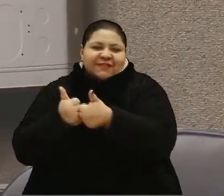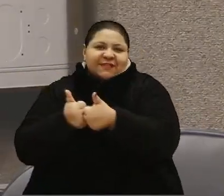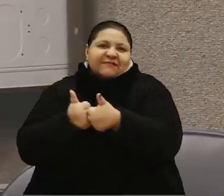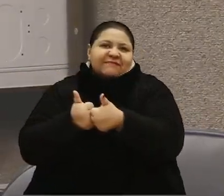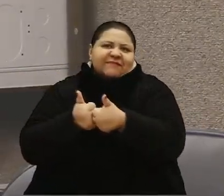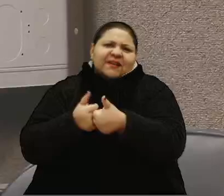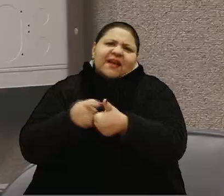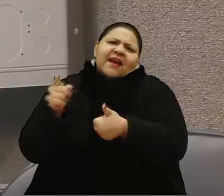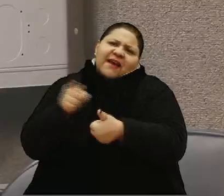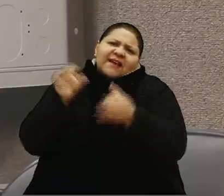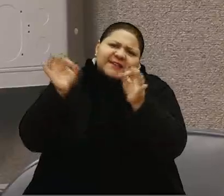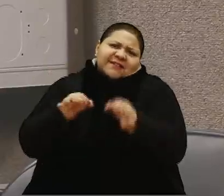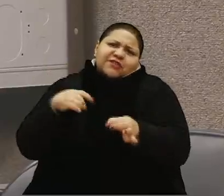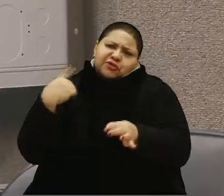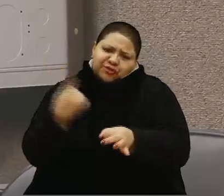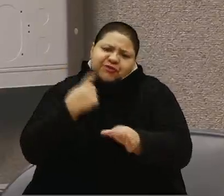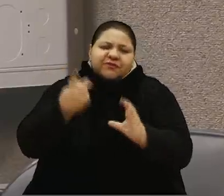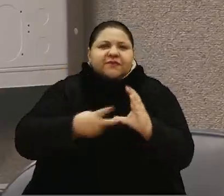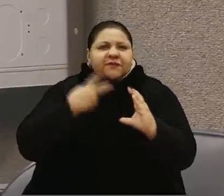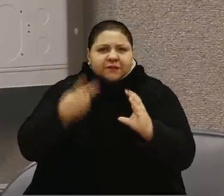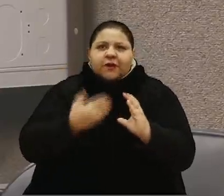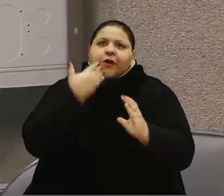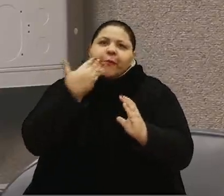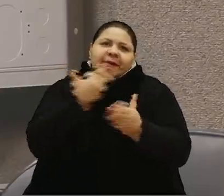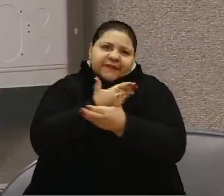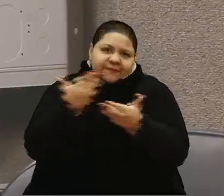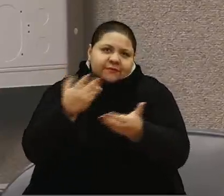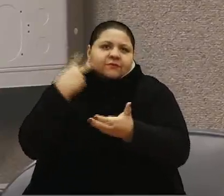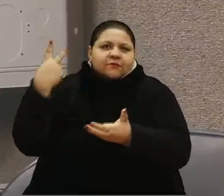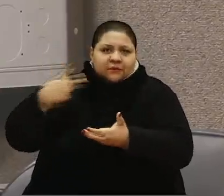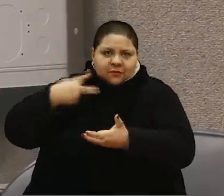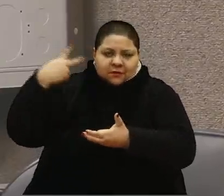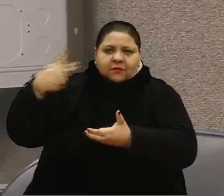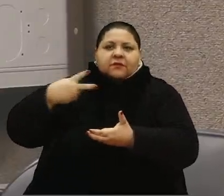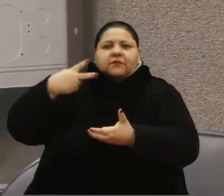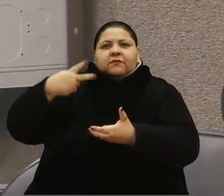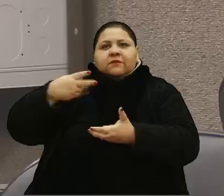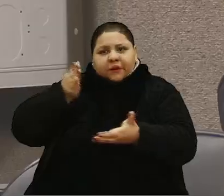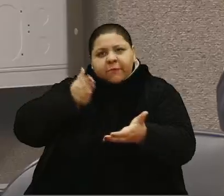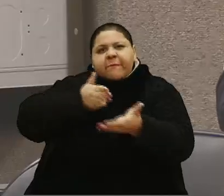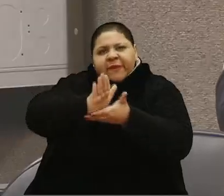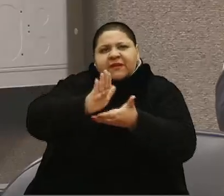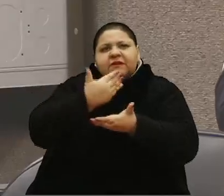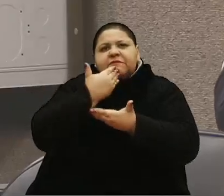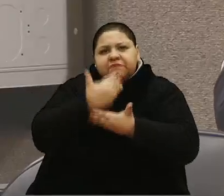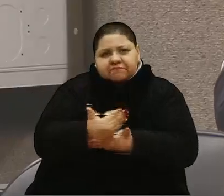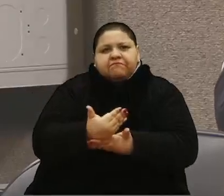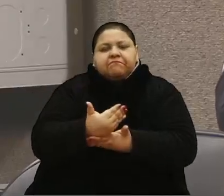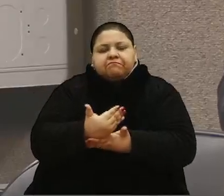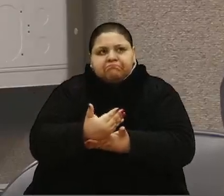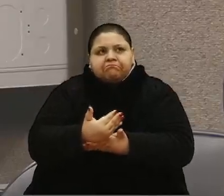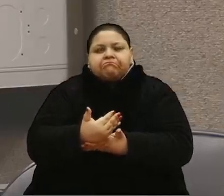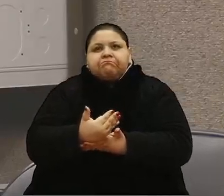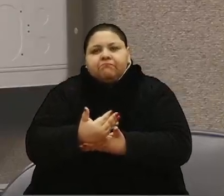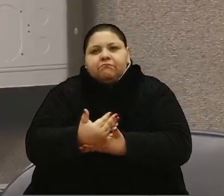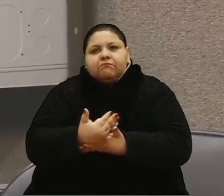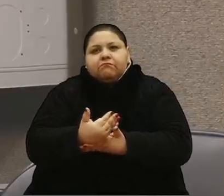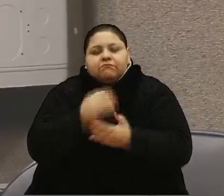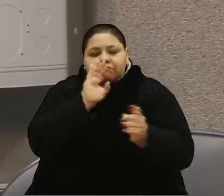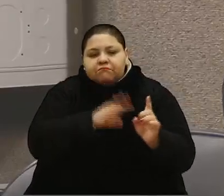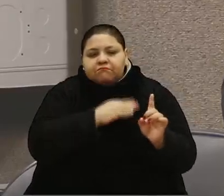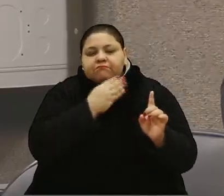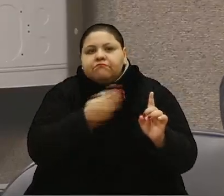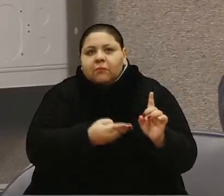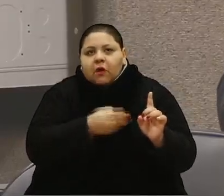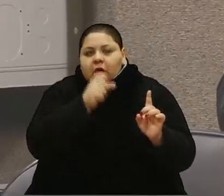mais justo que nós, aqui da Câmara de Vereadores, e peço aos nobres colegas que a gente aprove esse pedido, essa